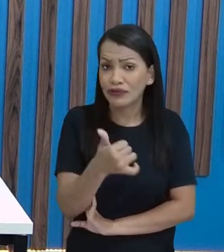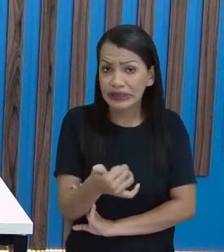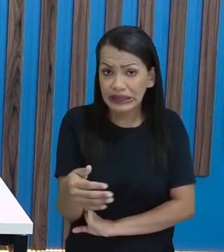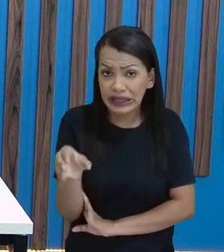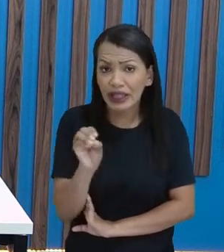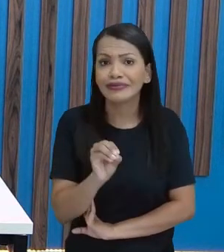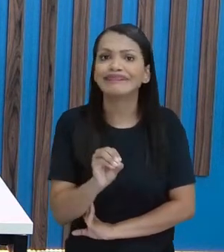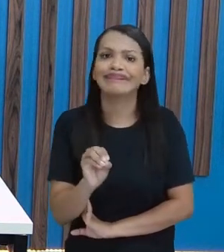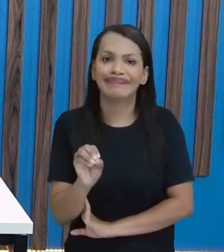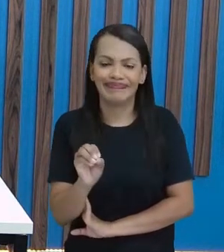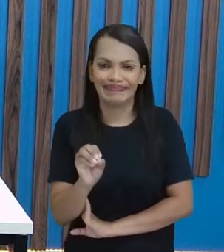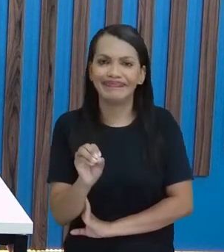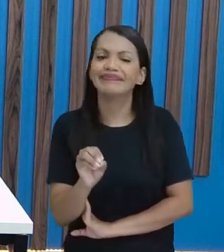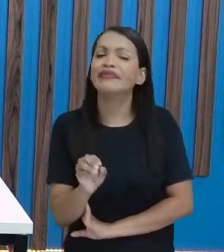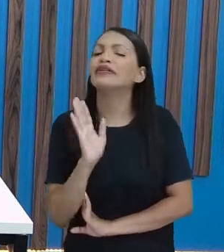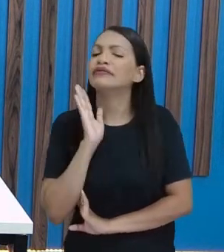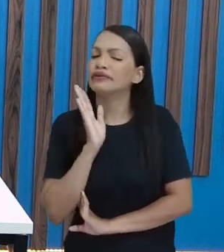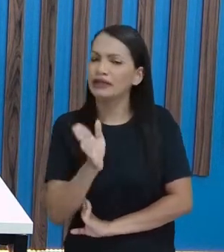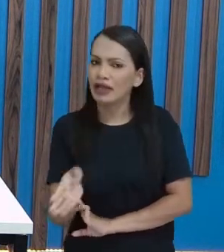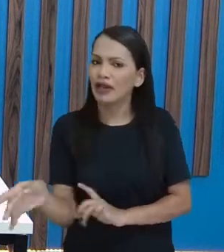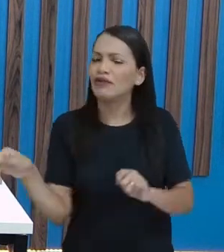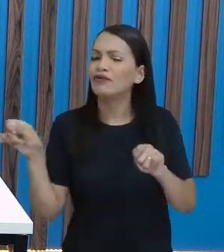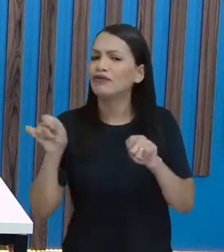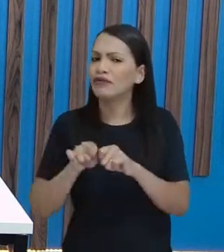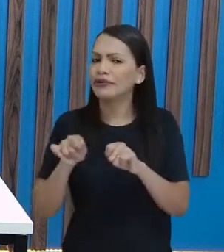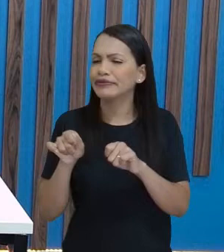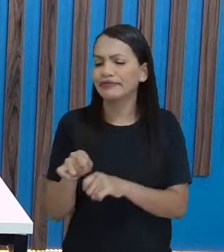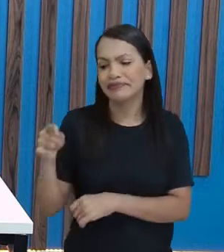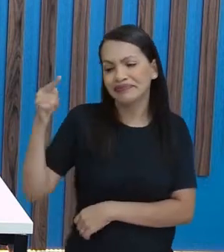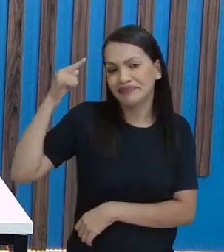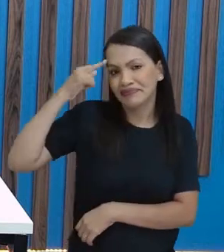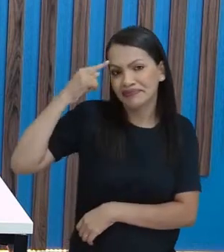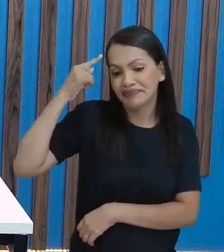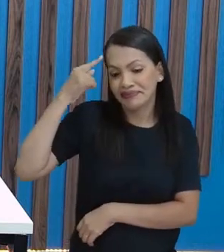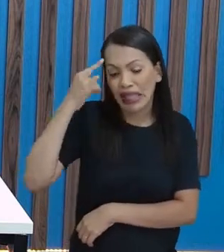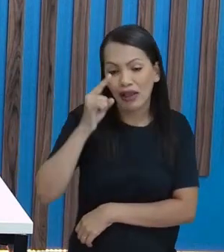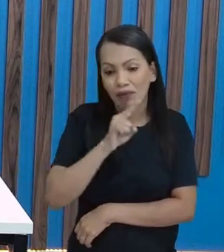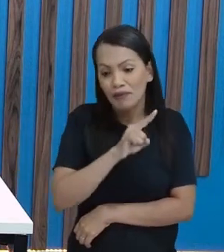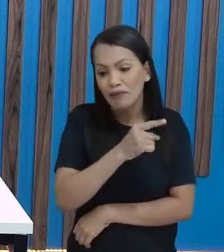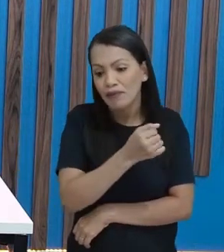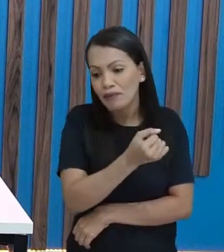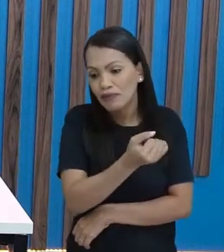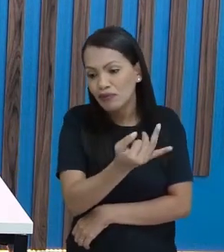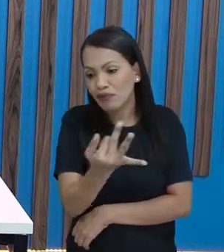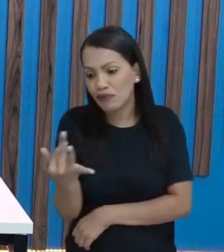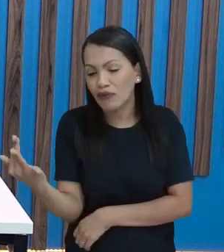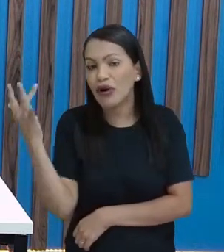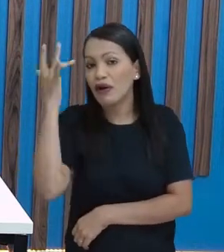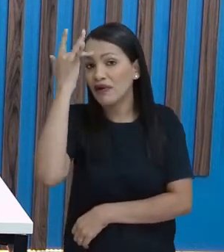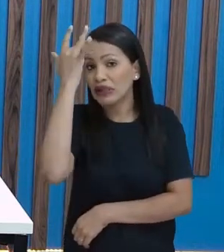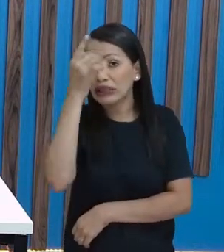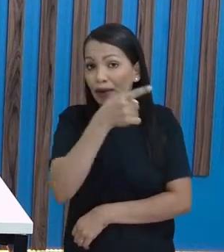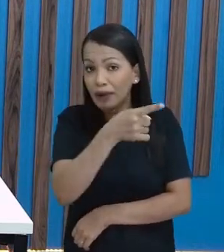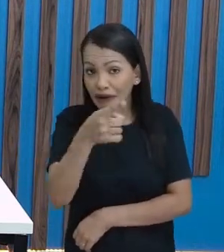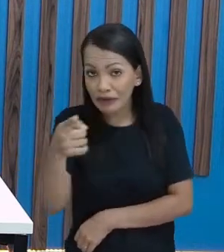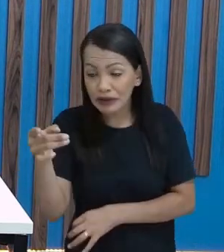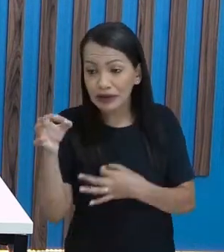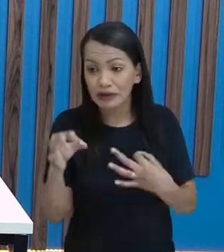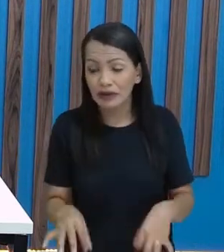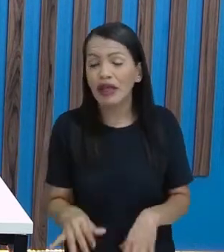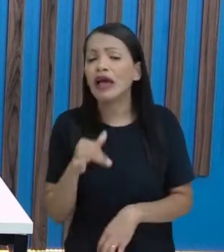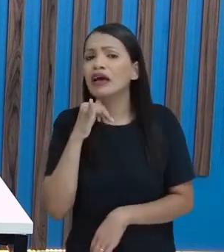9, 10. Eu já tinha feito de cabeça, mas eu fui contar de um em um para facilitar para vocês. Então, quer dizer que